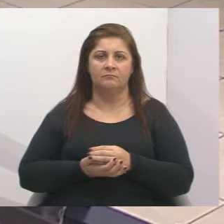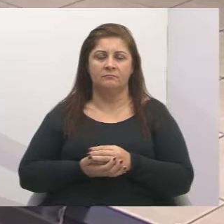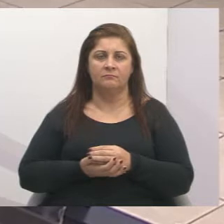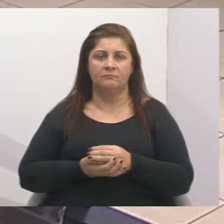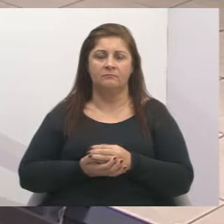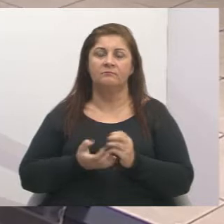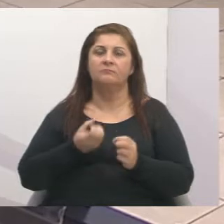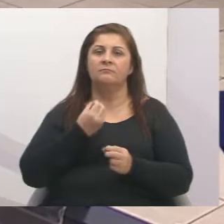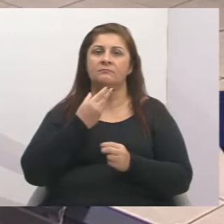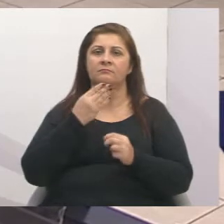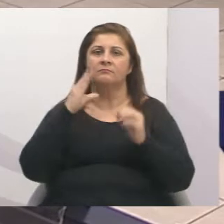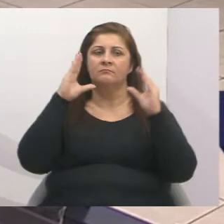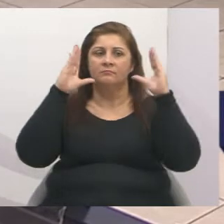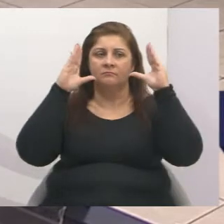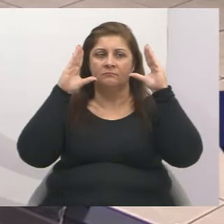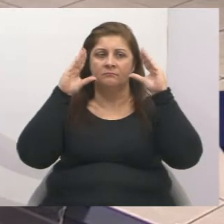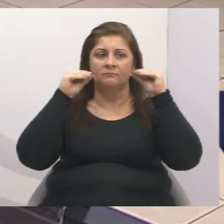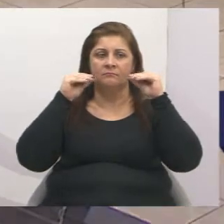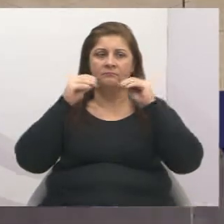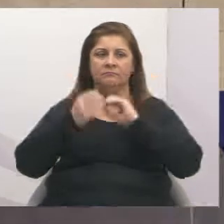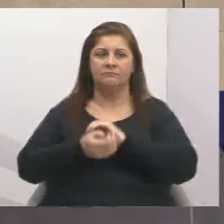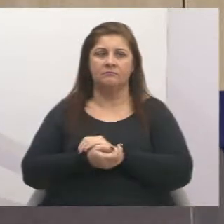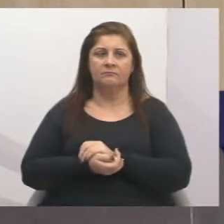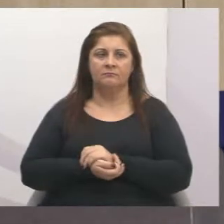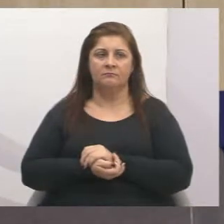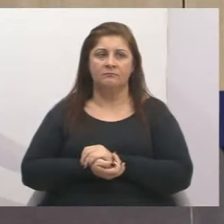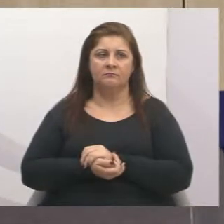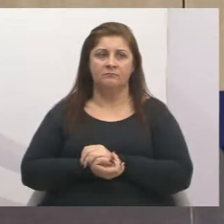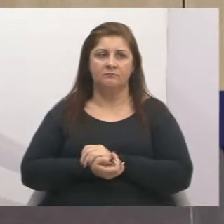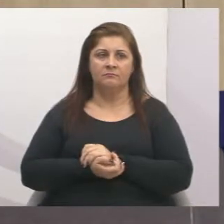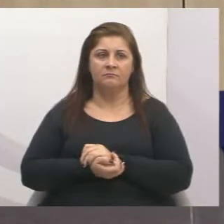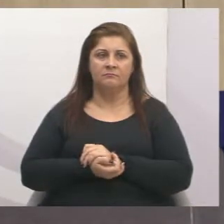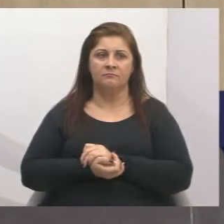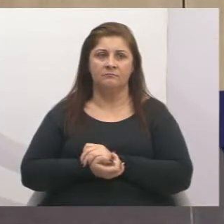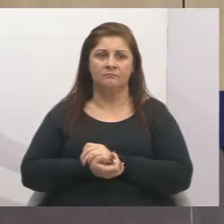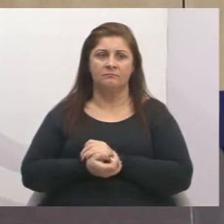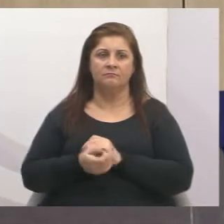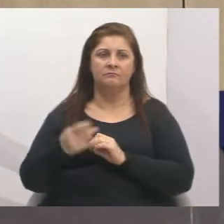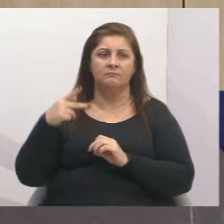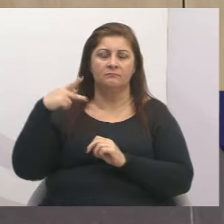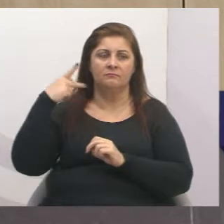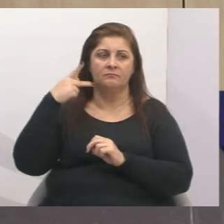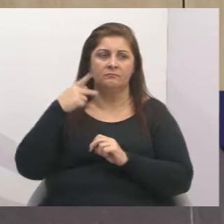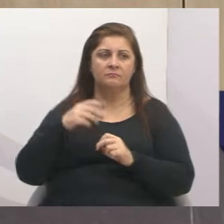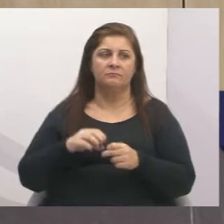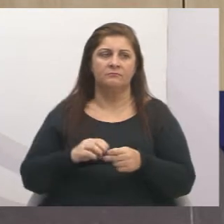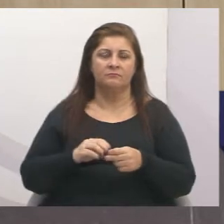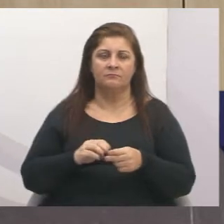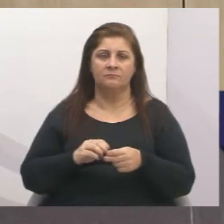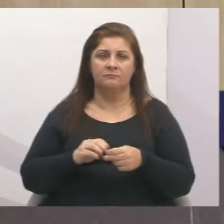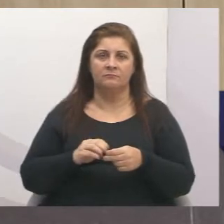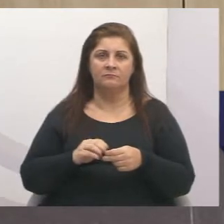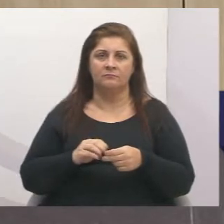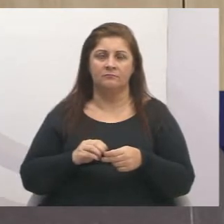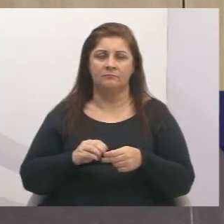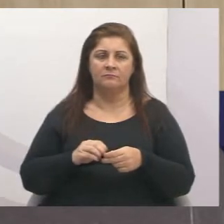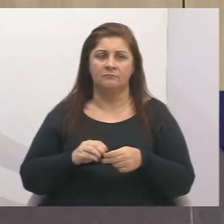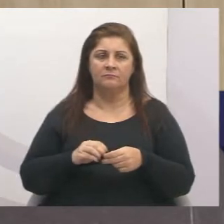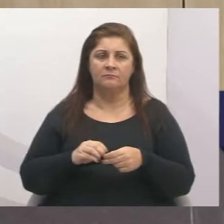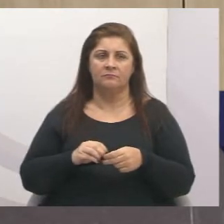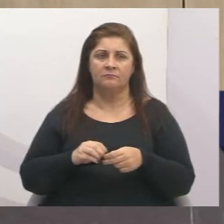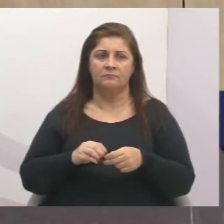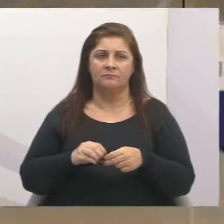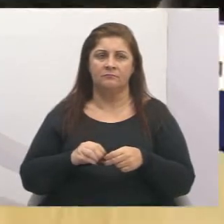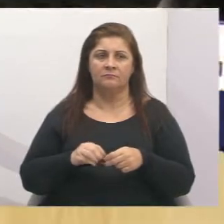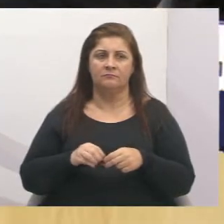Boa noite a todos. Boa noite, vereador Paulinho, dos condutores, a quem cumprimento todos